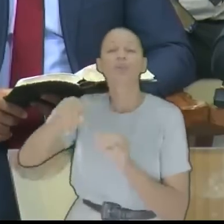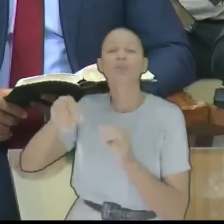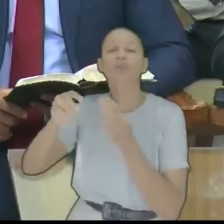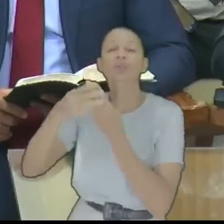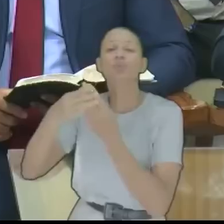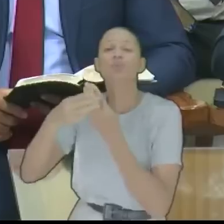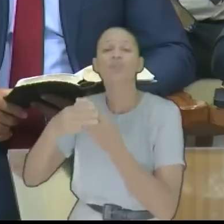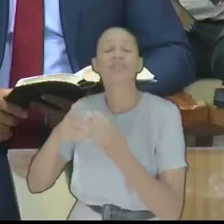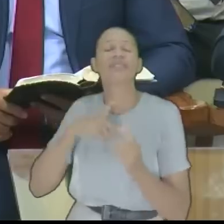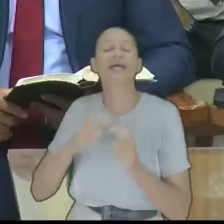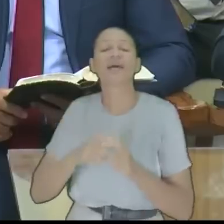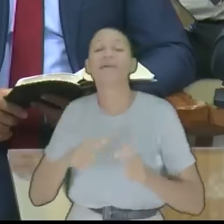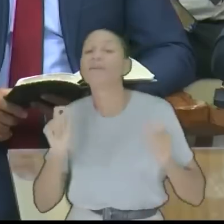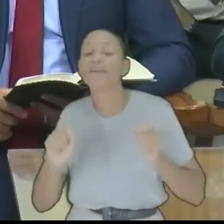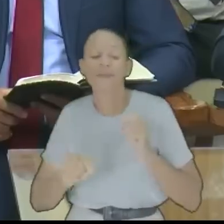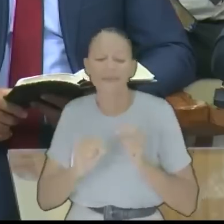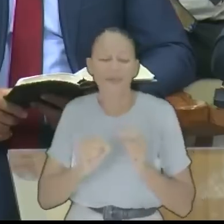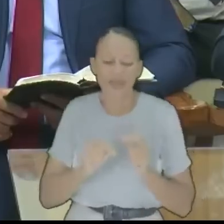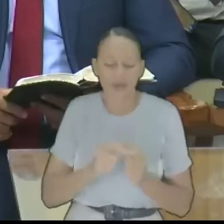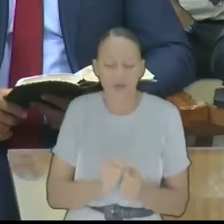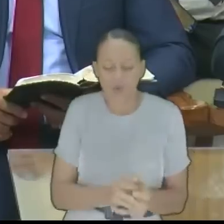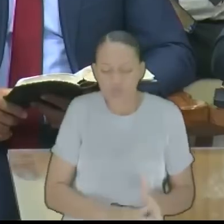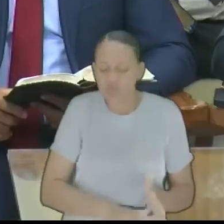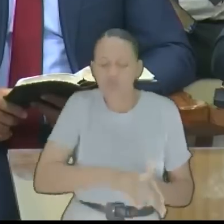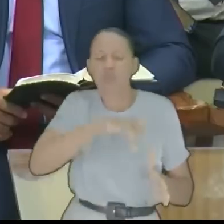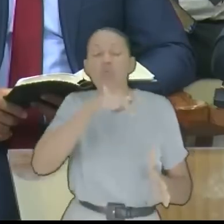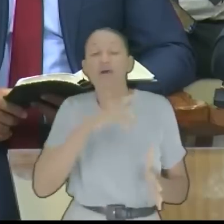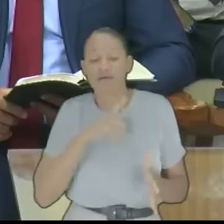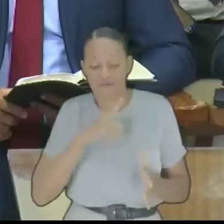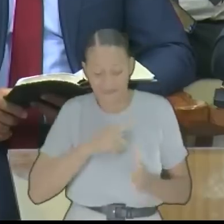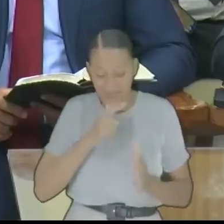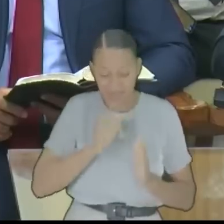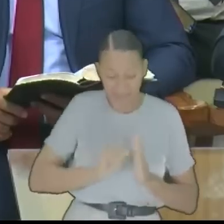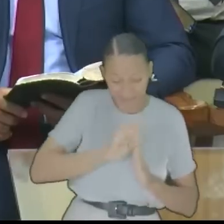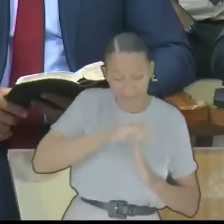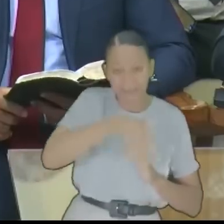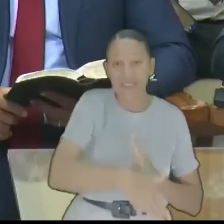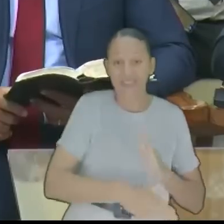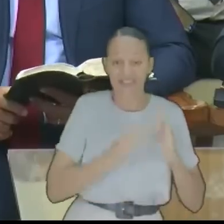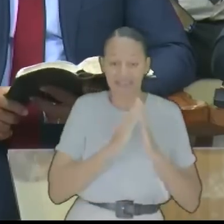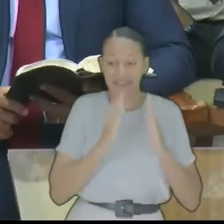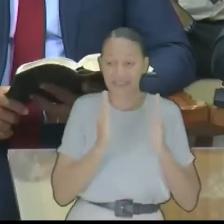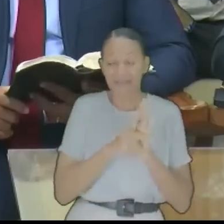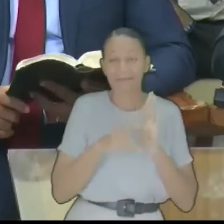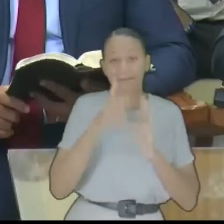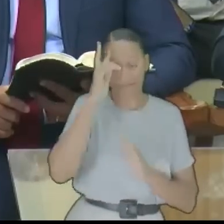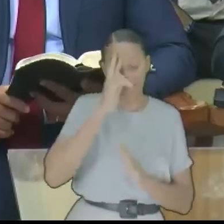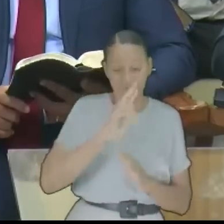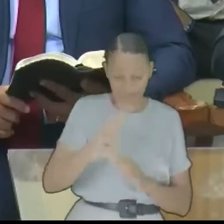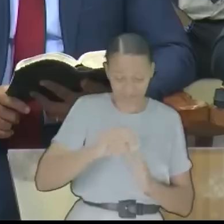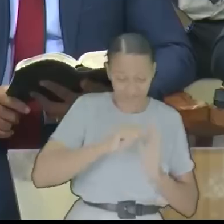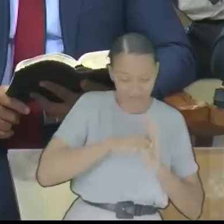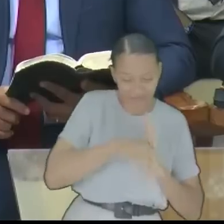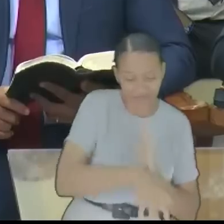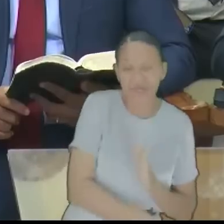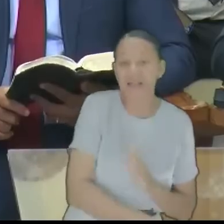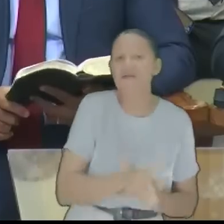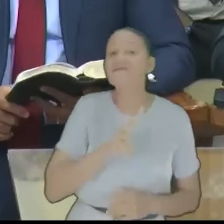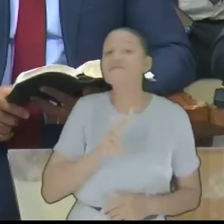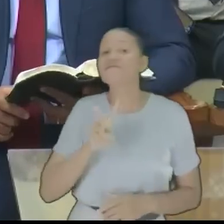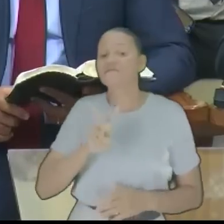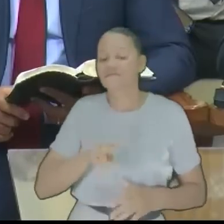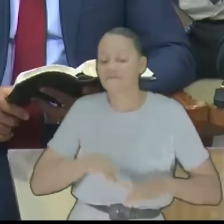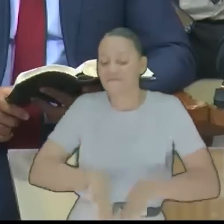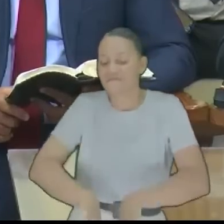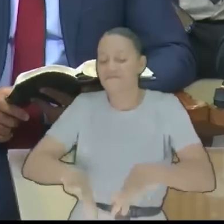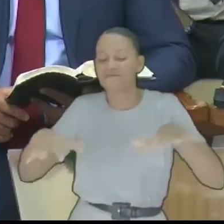irmãos? De águas, e sairá uma fonte da casa do Senhor, que regará o vale de quê,